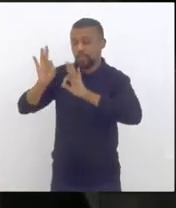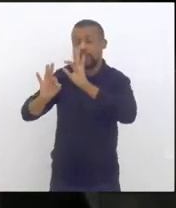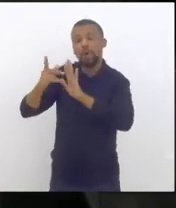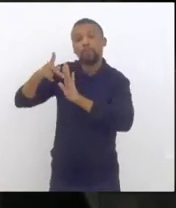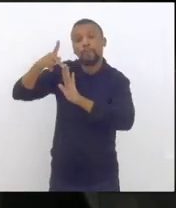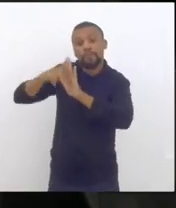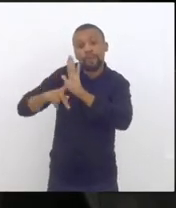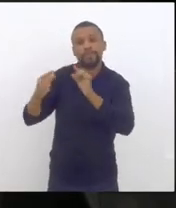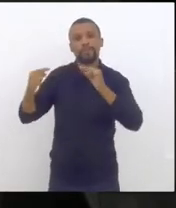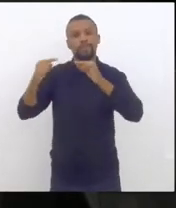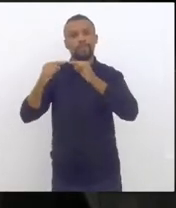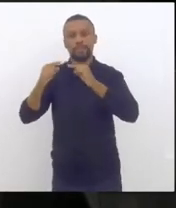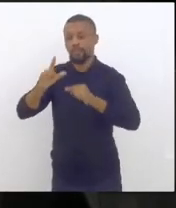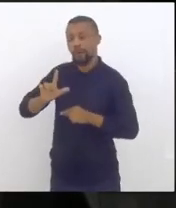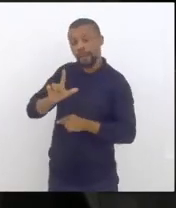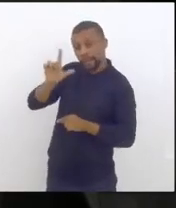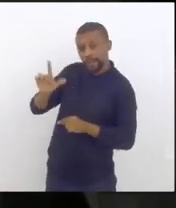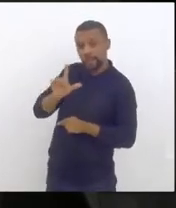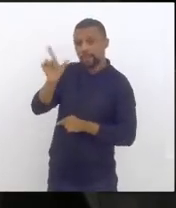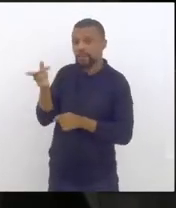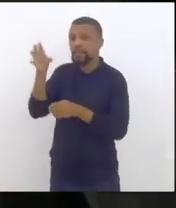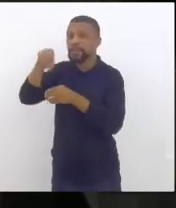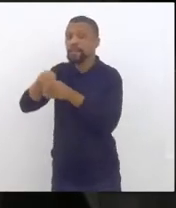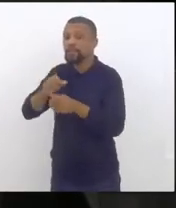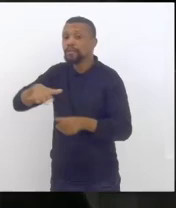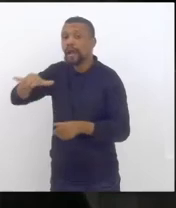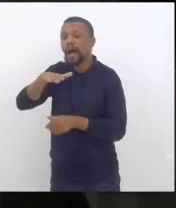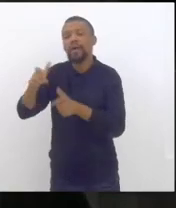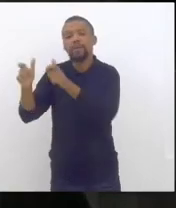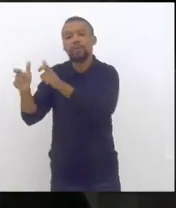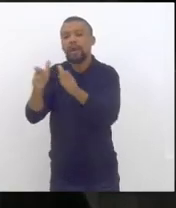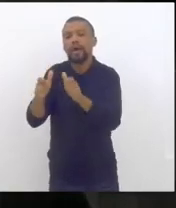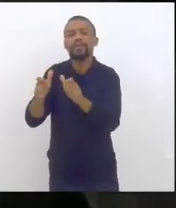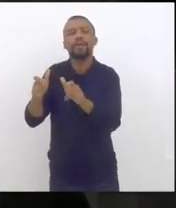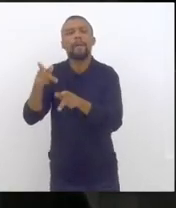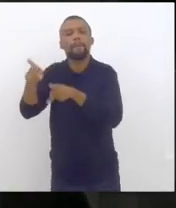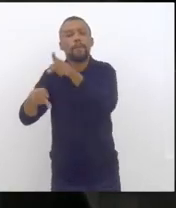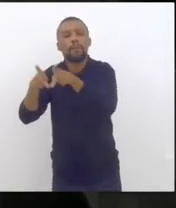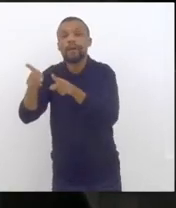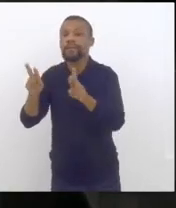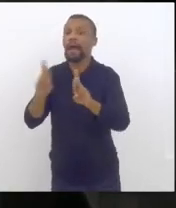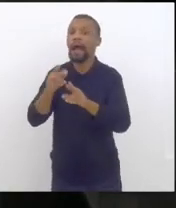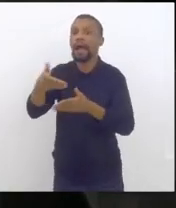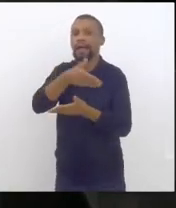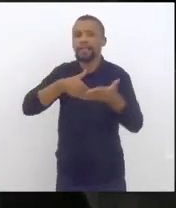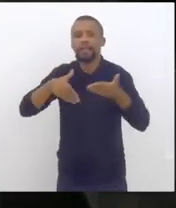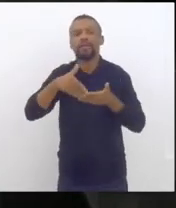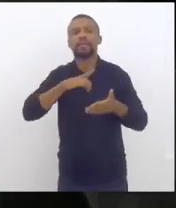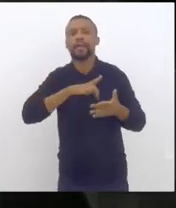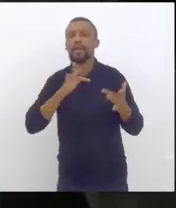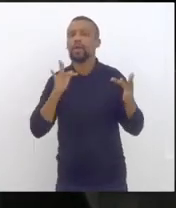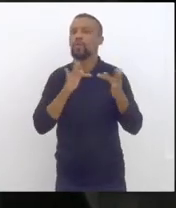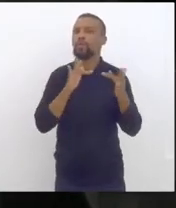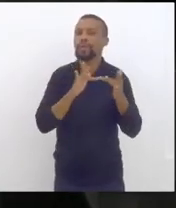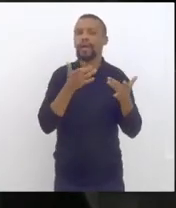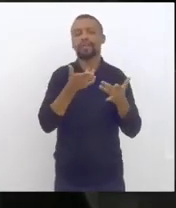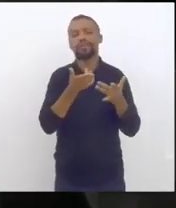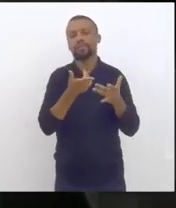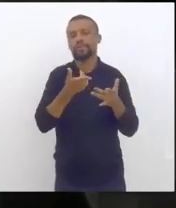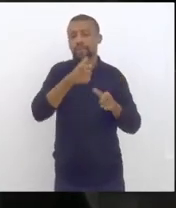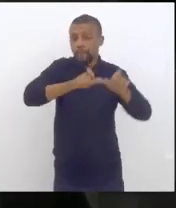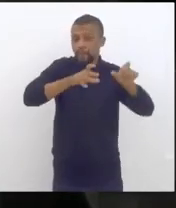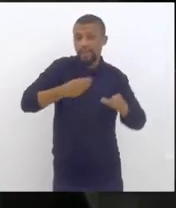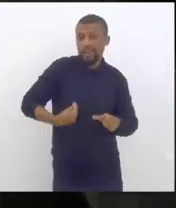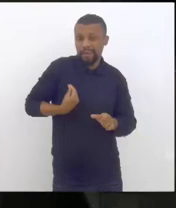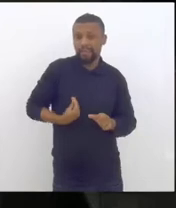com a literatura em território de populares mas há relações que eles têm né com as populações que vivem na periferia da região